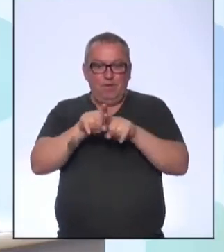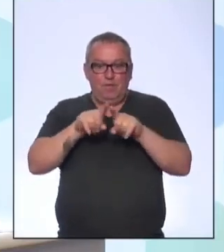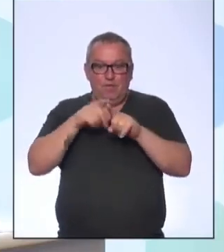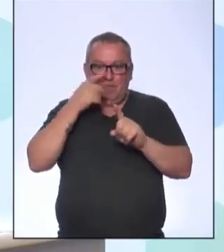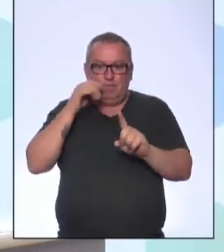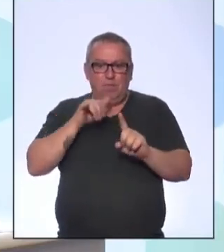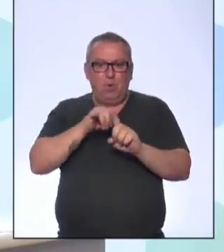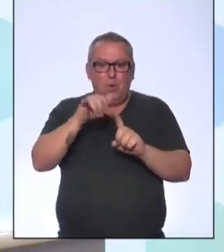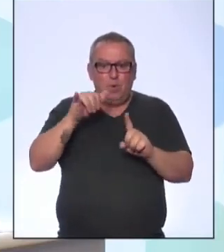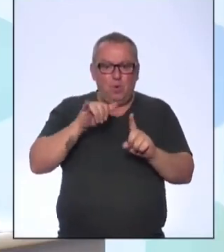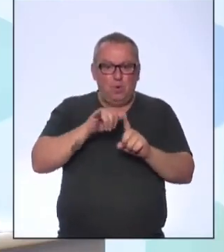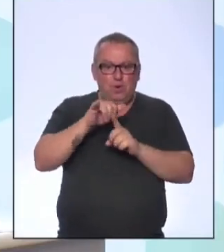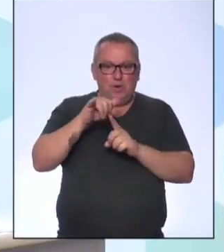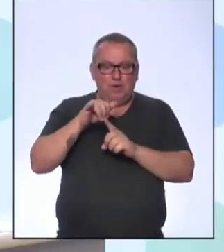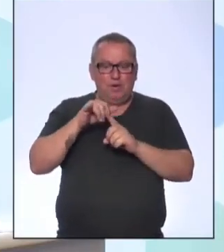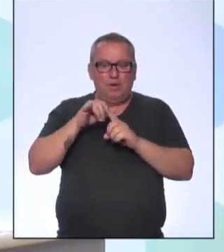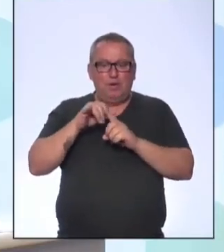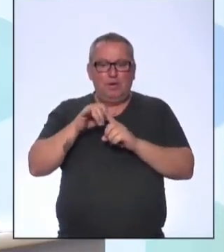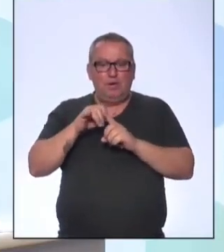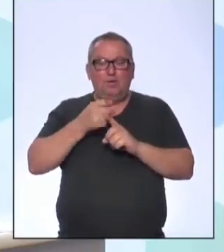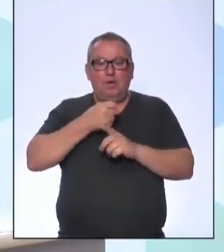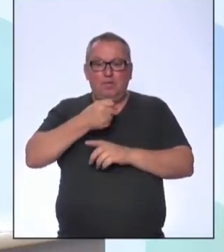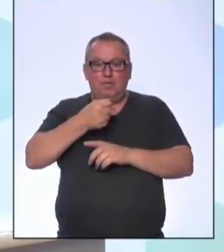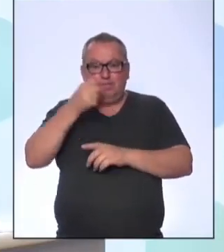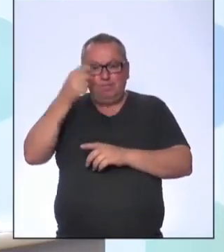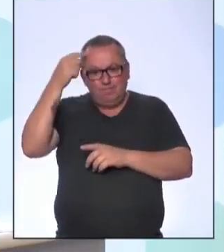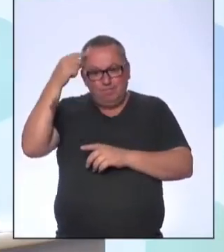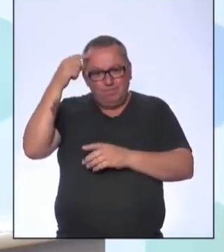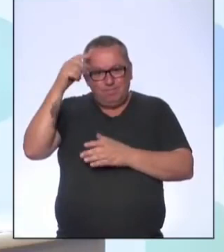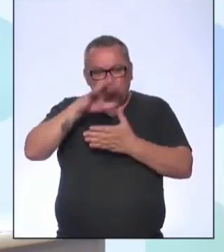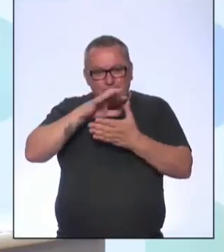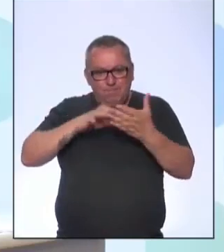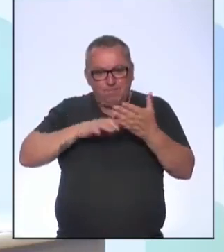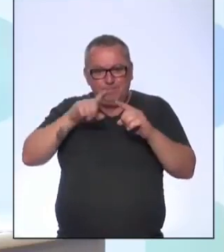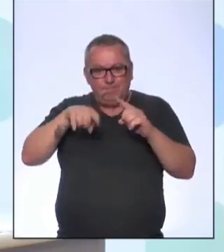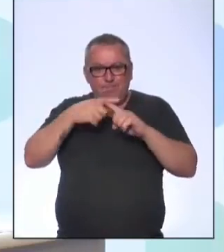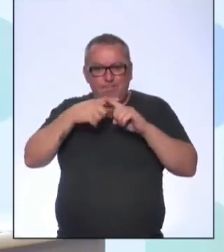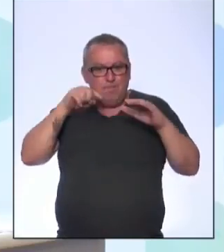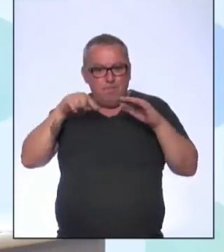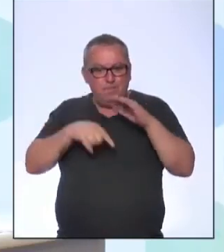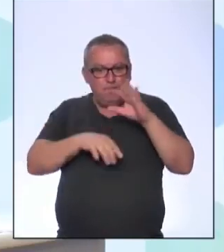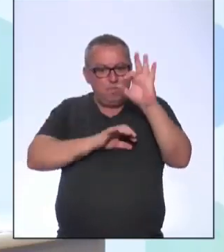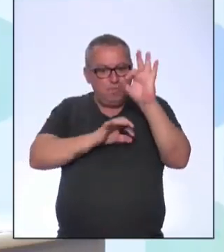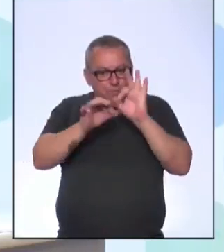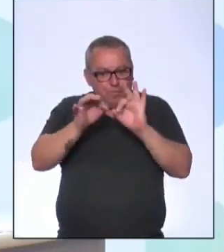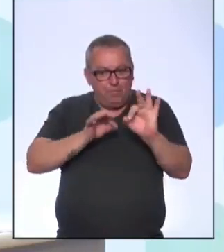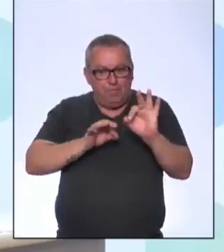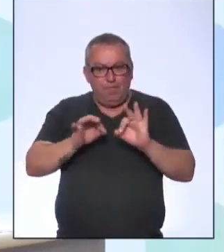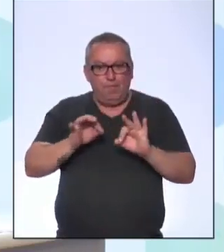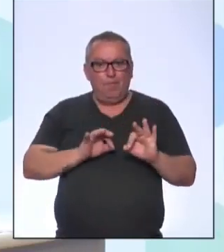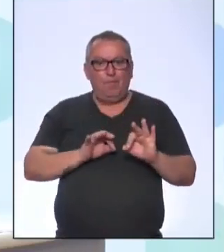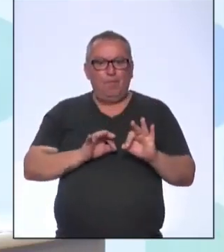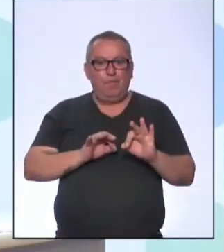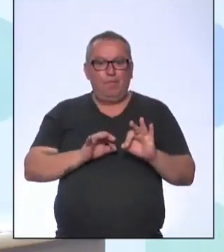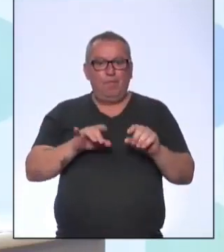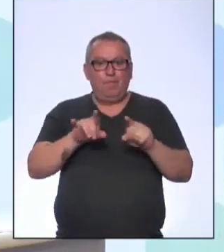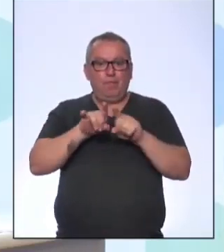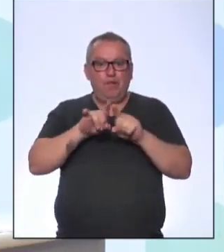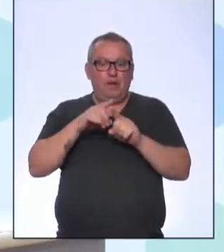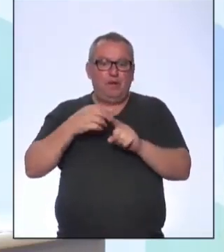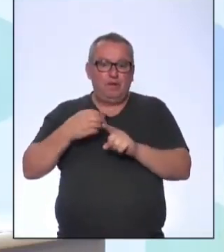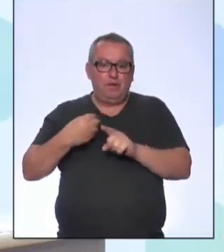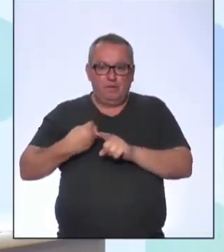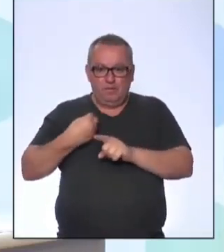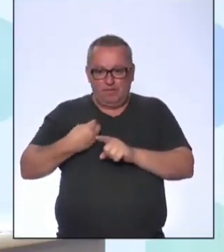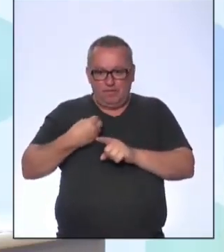bullying, né? Uma reportagem, pensa-se num texto mais aprofundado, um texto de grande, de uma